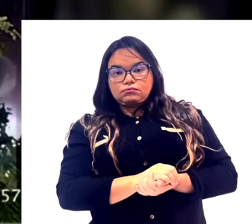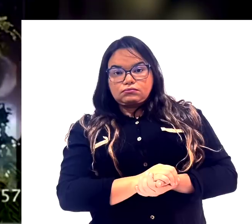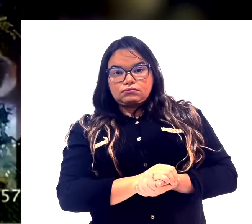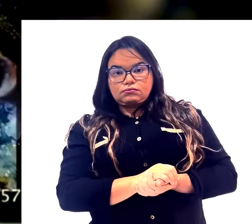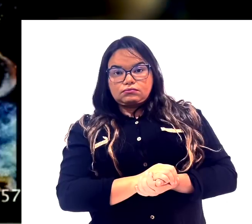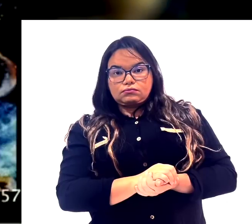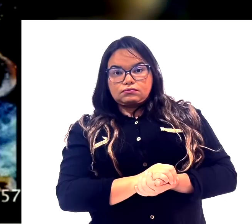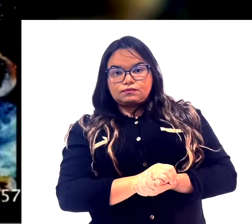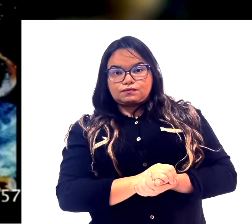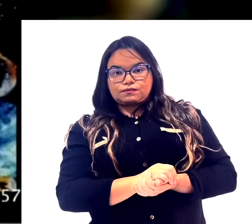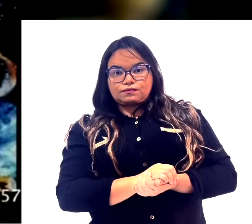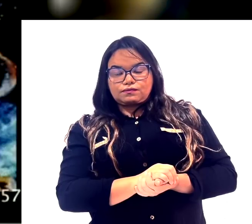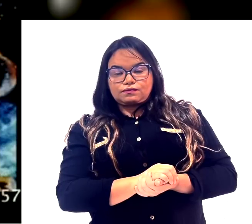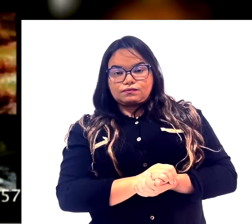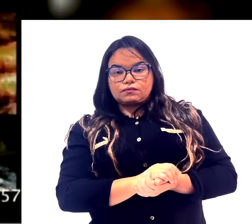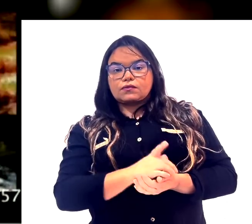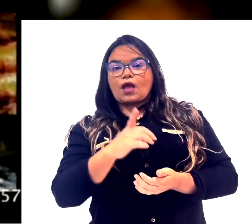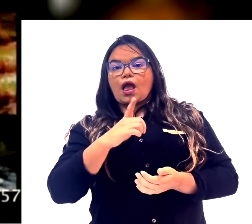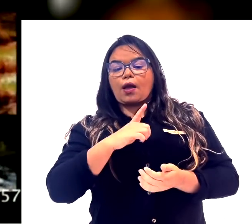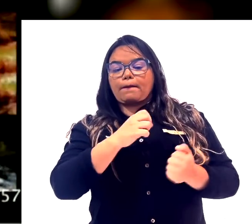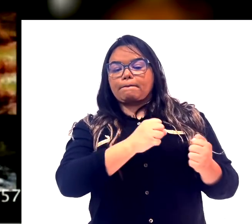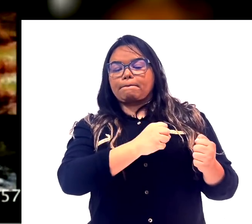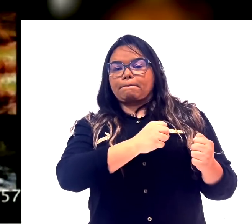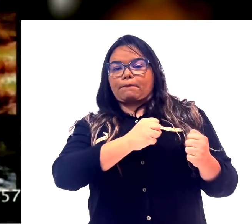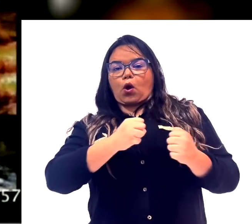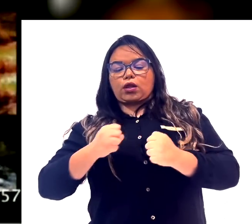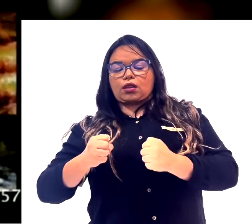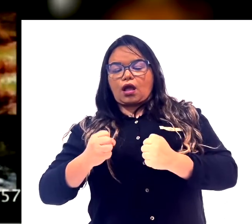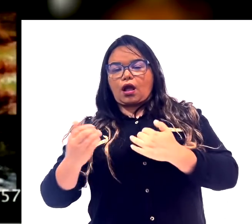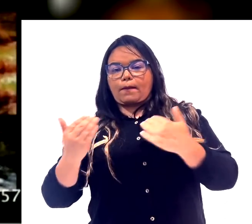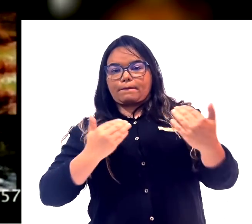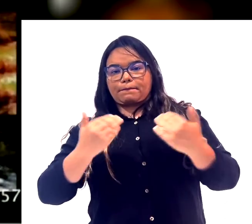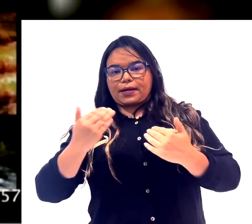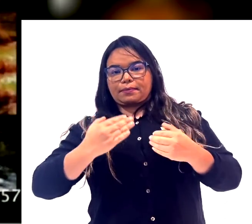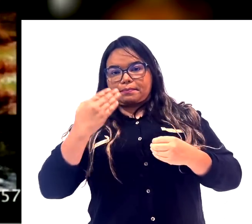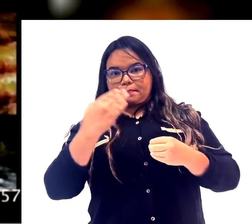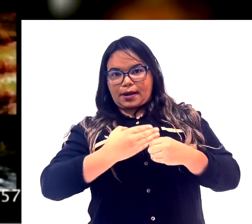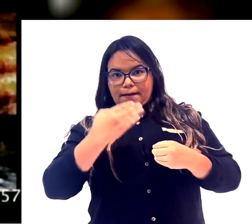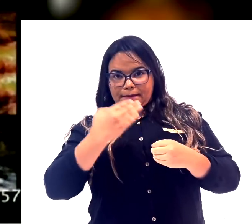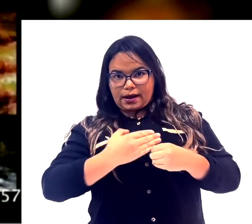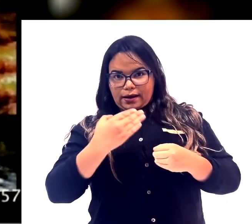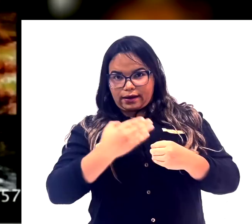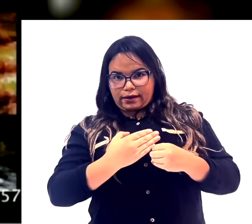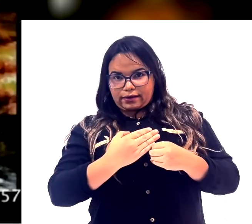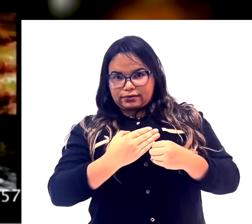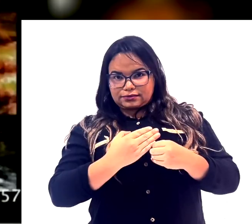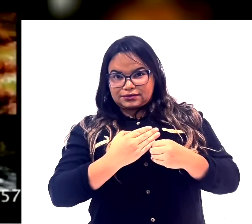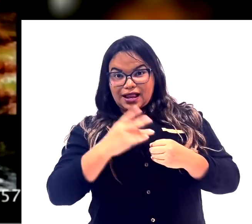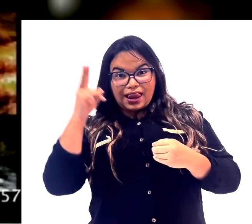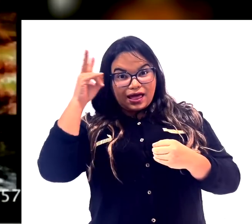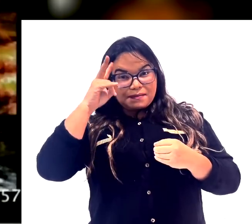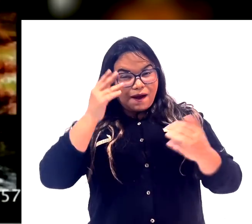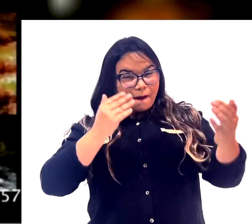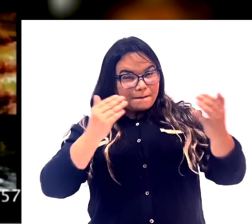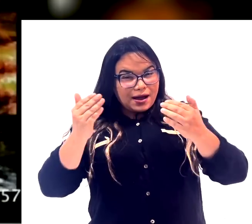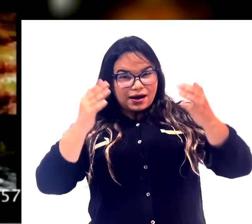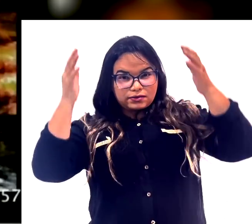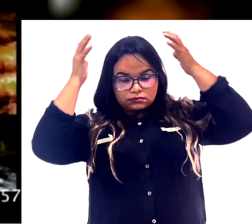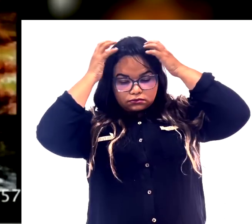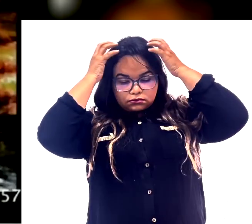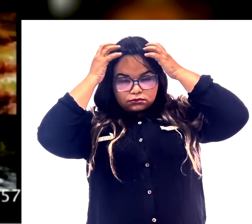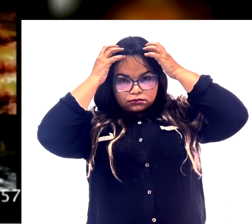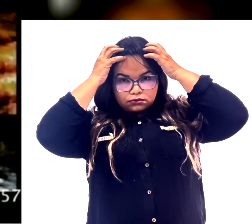Assim, aqui está este poder que se levantará e representa a Babilônia, em paralelo com a cabeça de ouro,